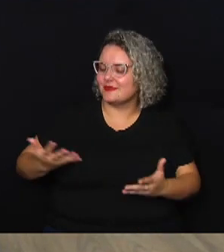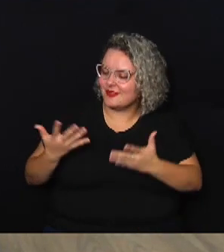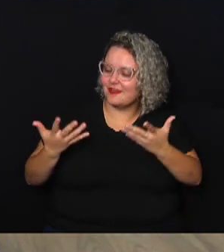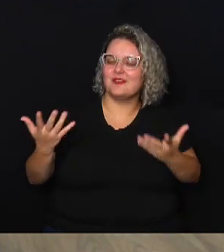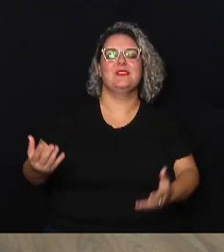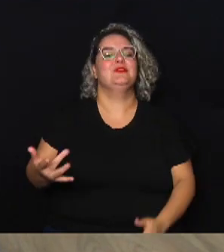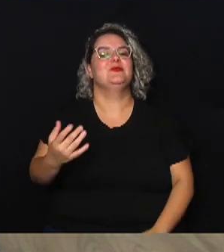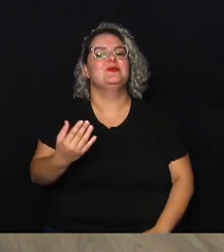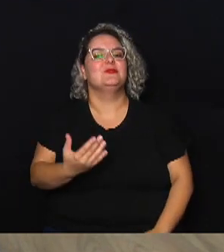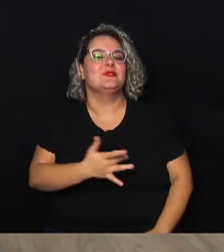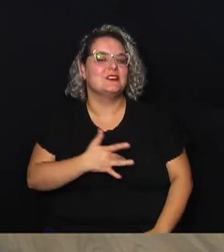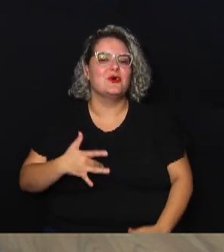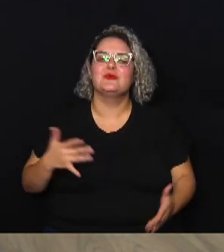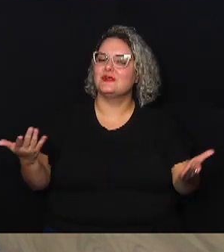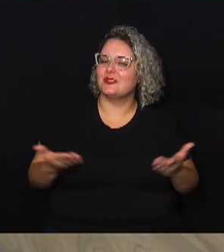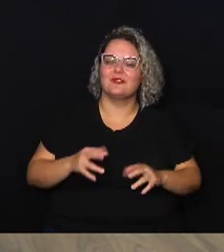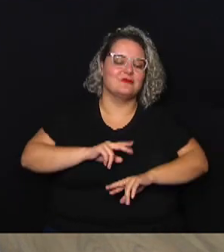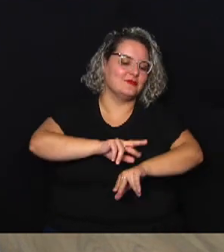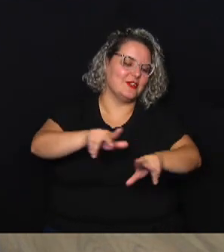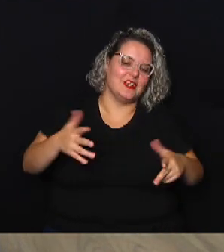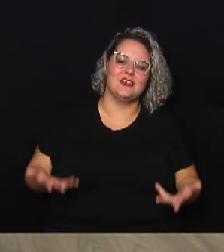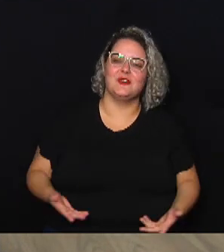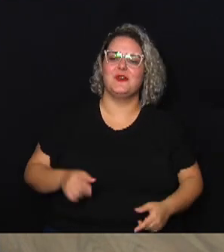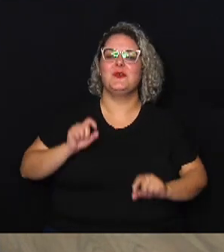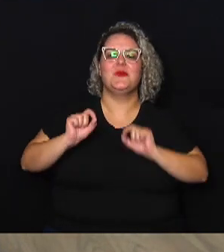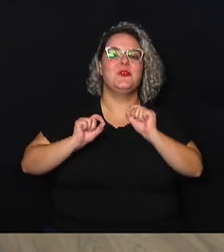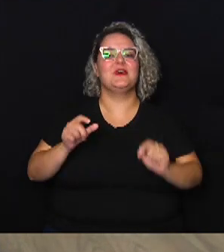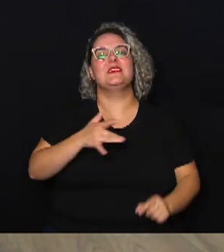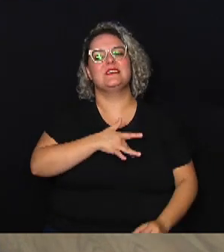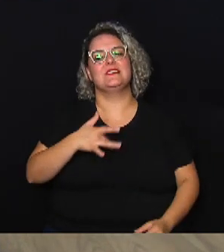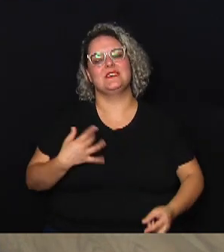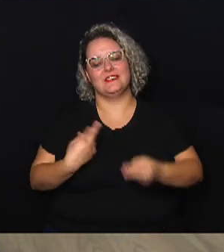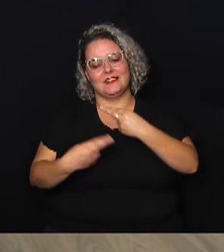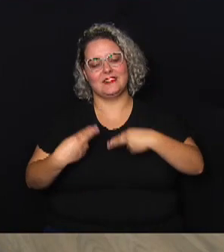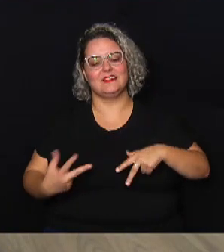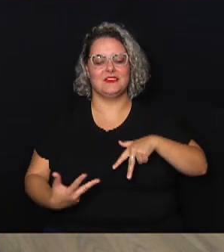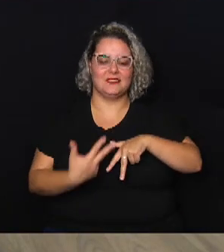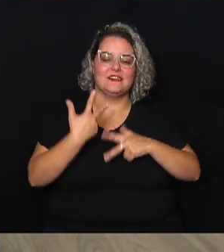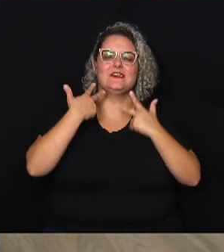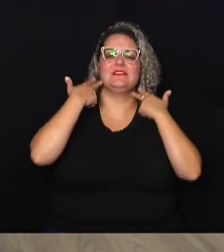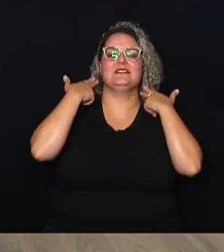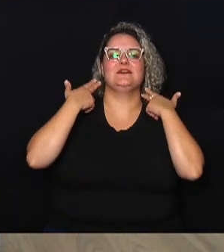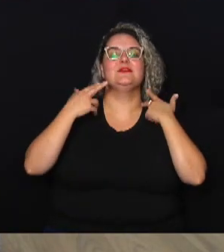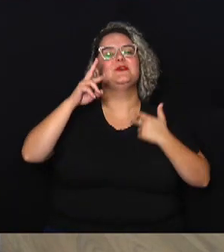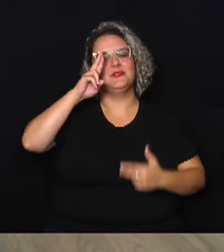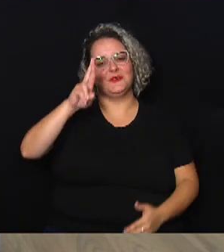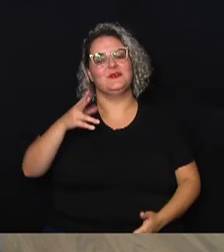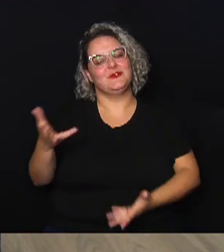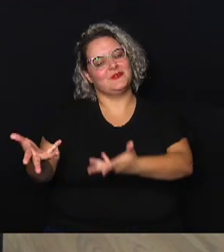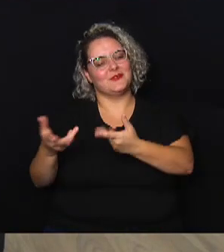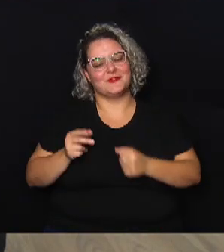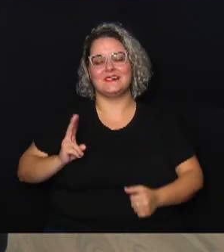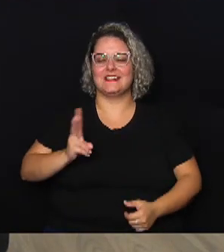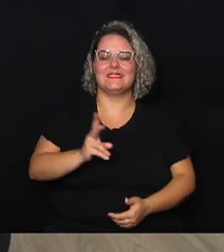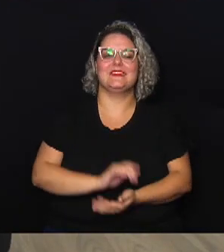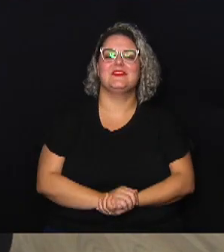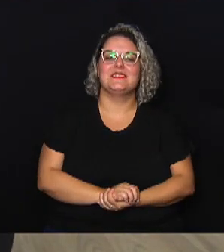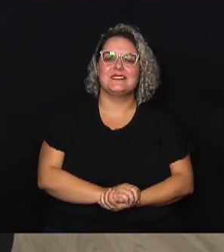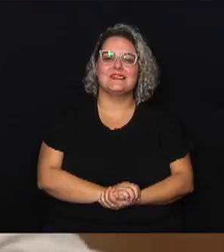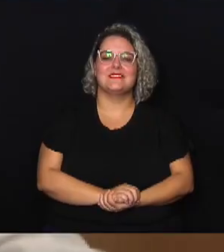do Saúde Agora, enfim, o que for de saúde relacionado à cirurgia plástica, o senhor vai ser nosso convidado.